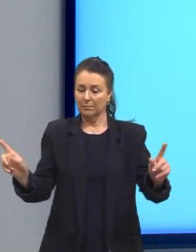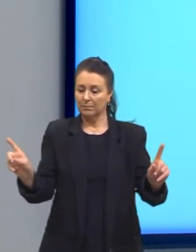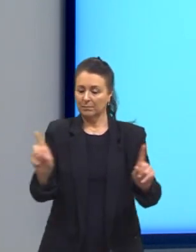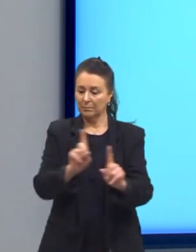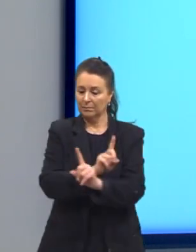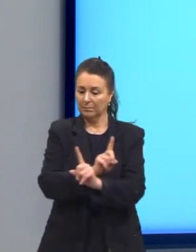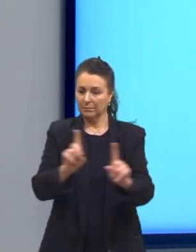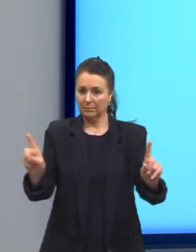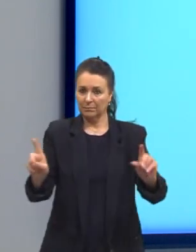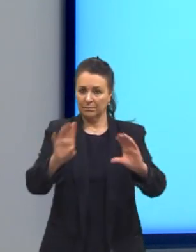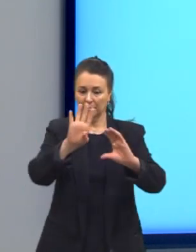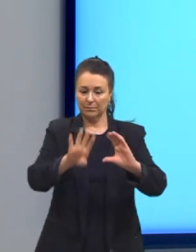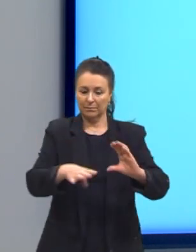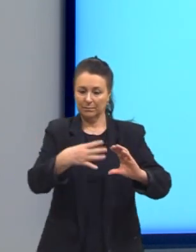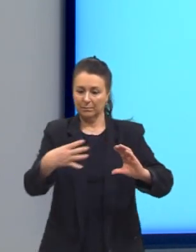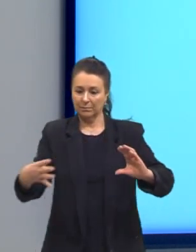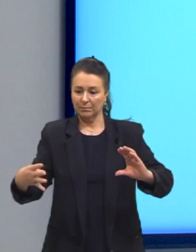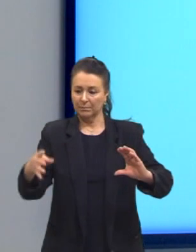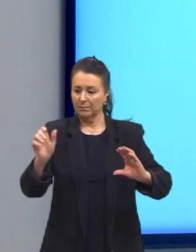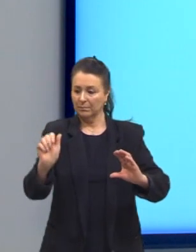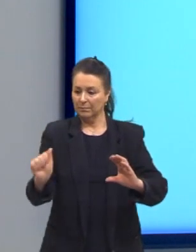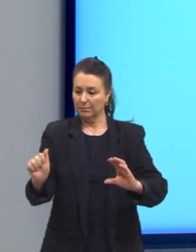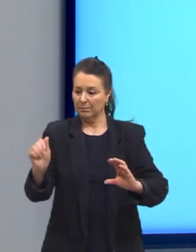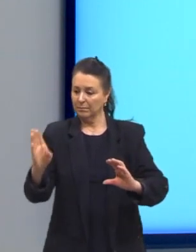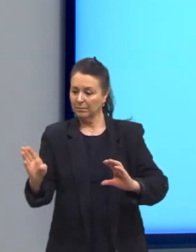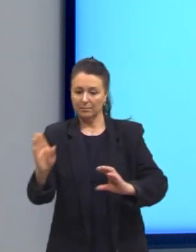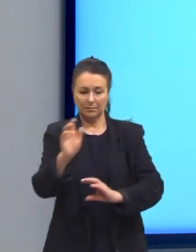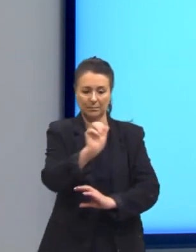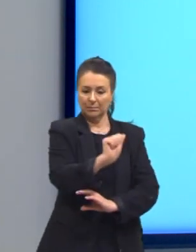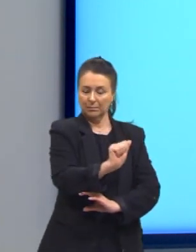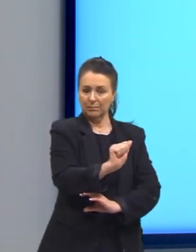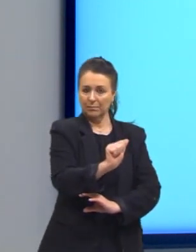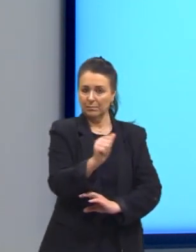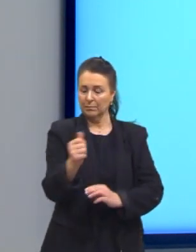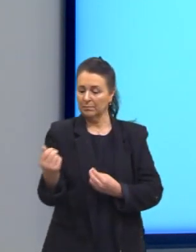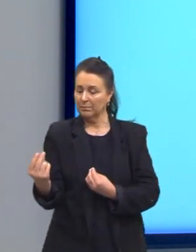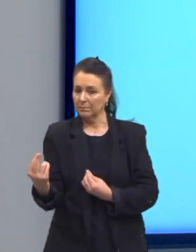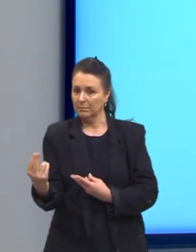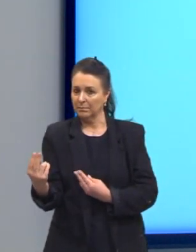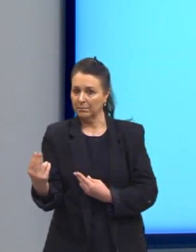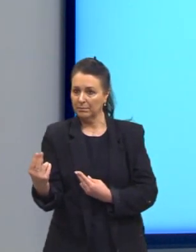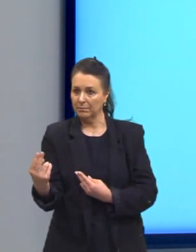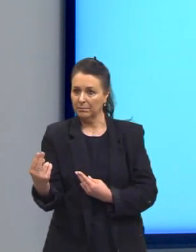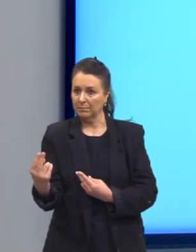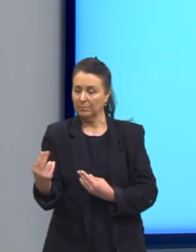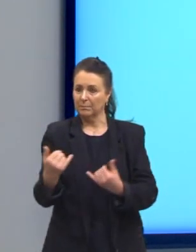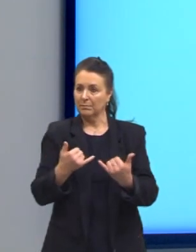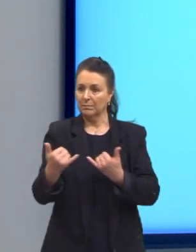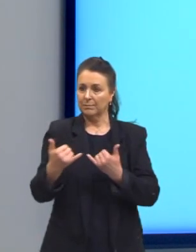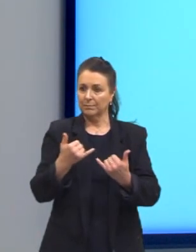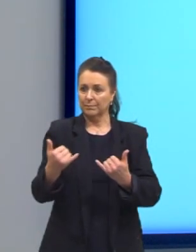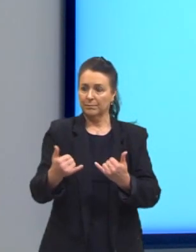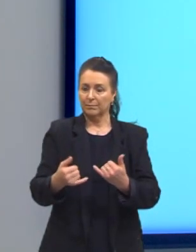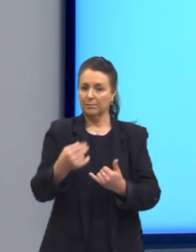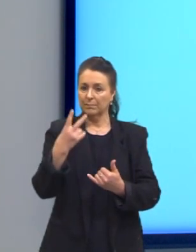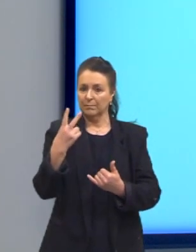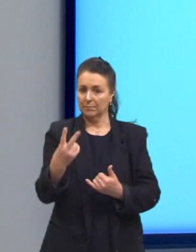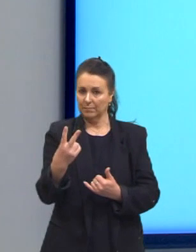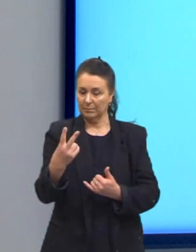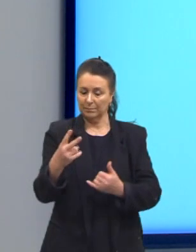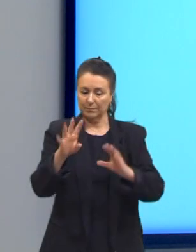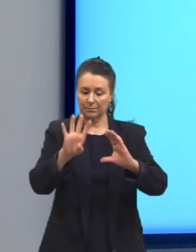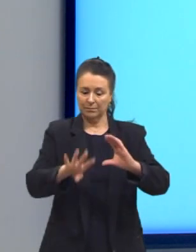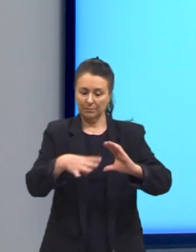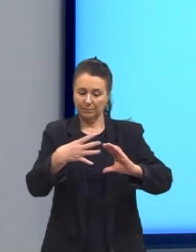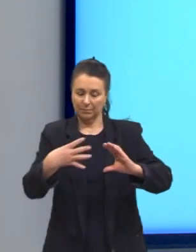a matriz b e a matriz A sejam iguais aqui no exemplo eu trouxe duas matrizes né